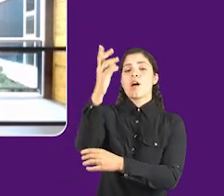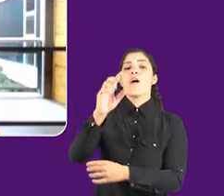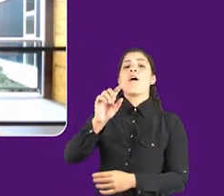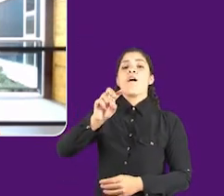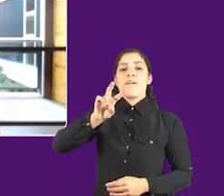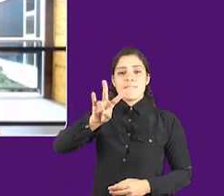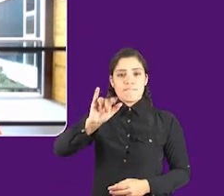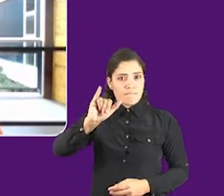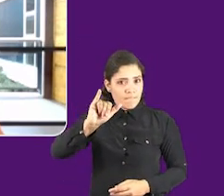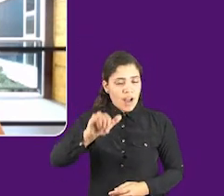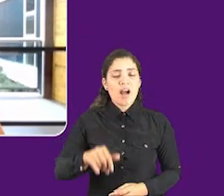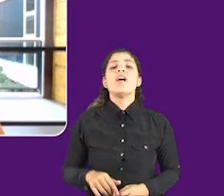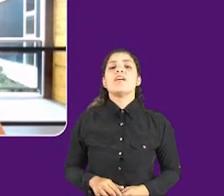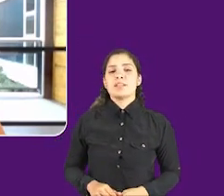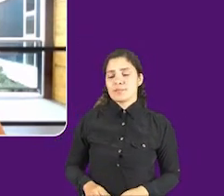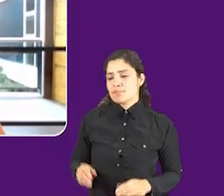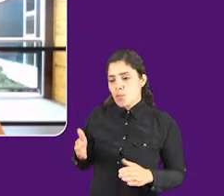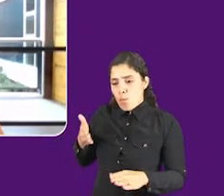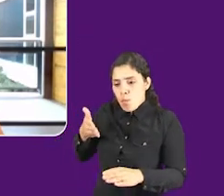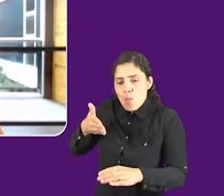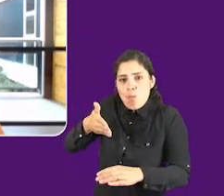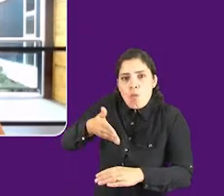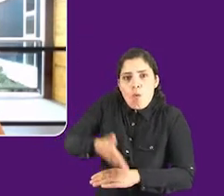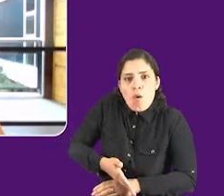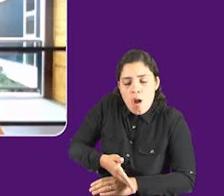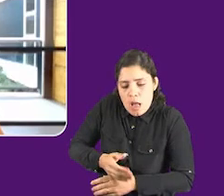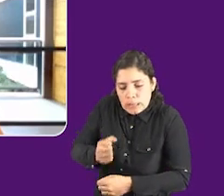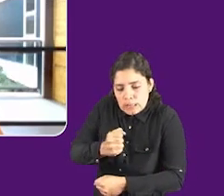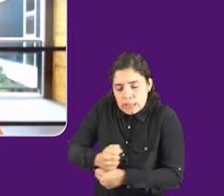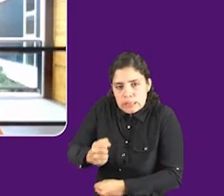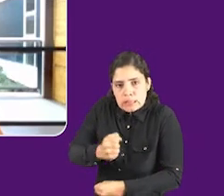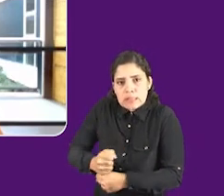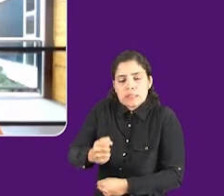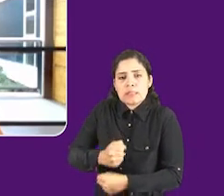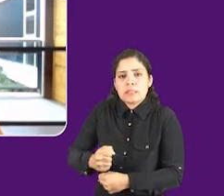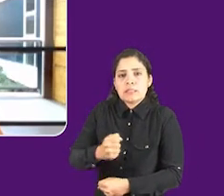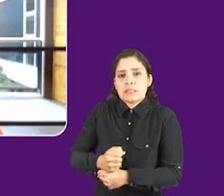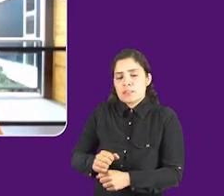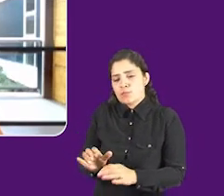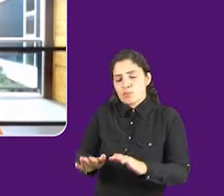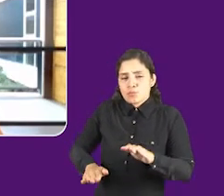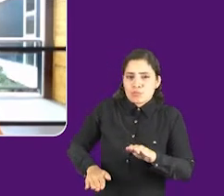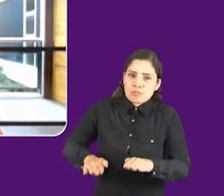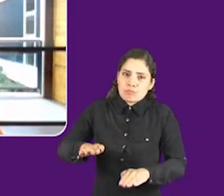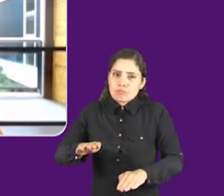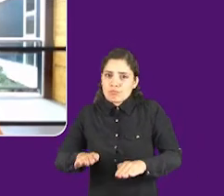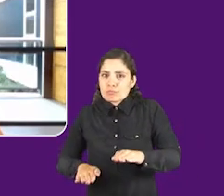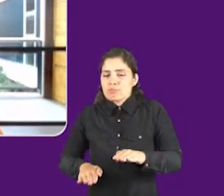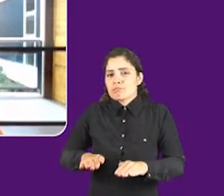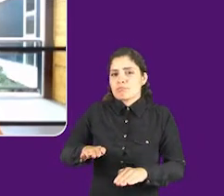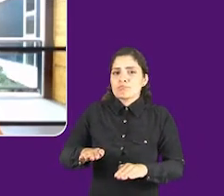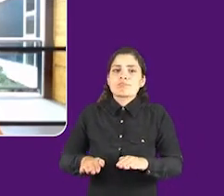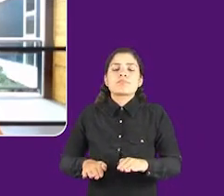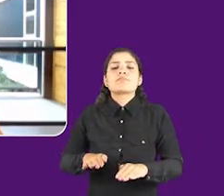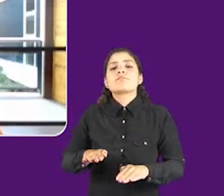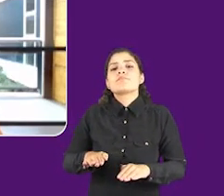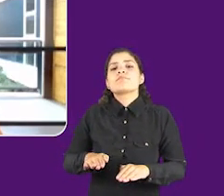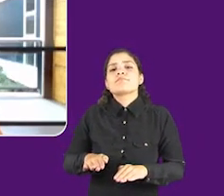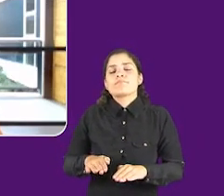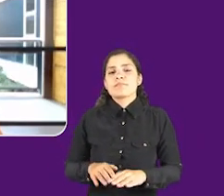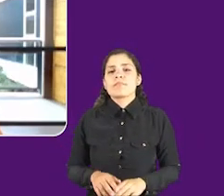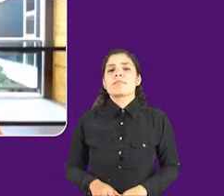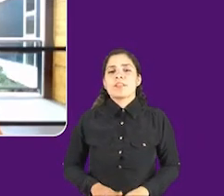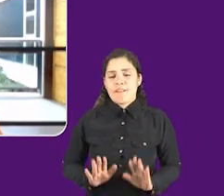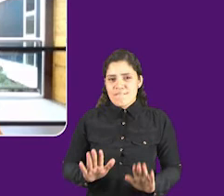progressivamente o setor da construção para chegar ao equilibrou meio do que ele é hoje a vai